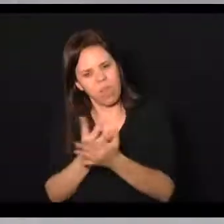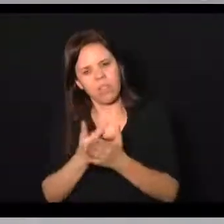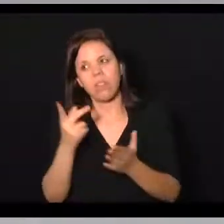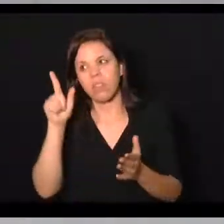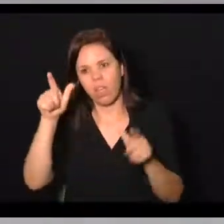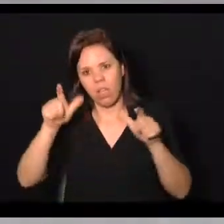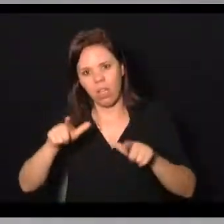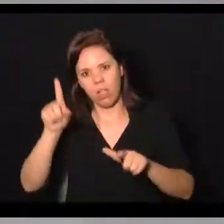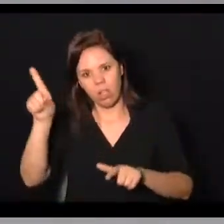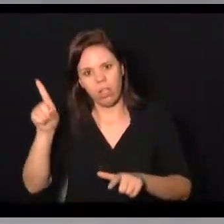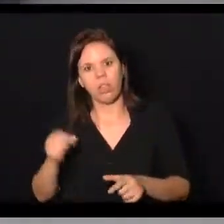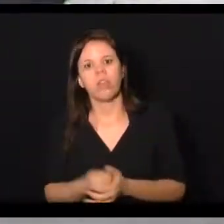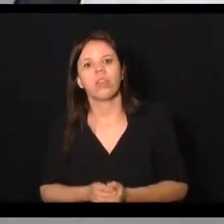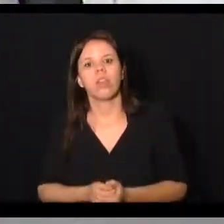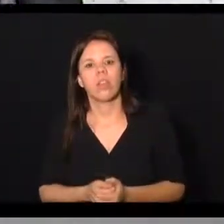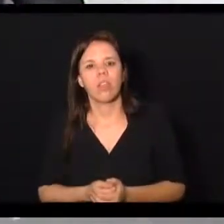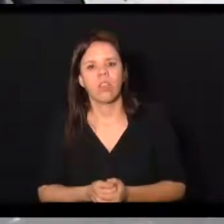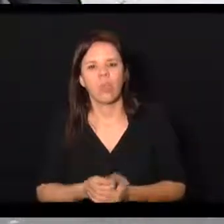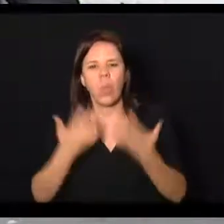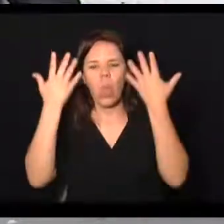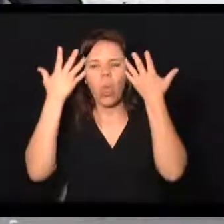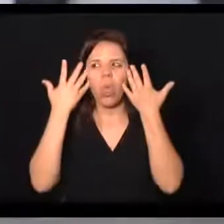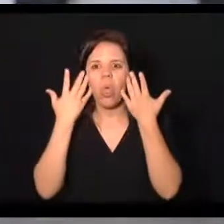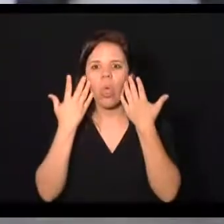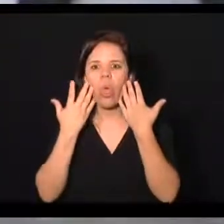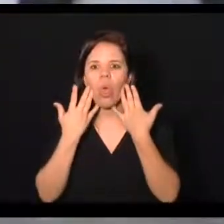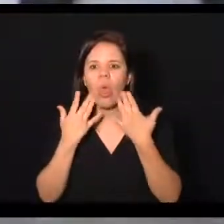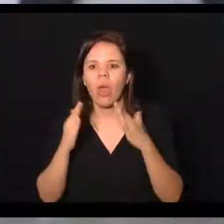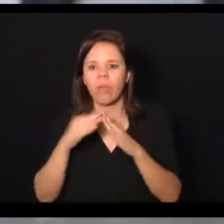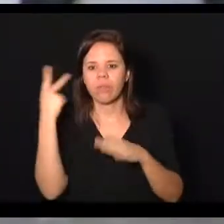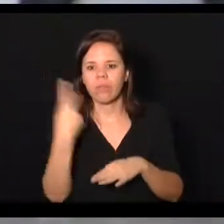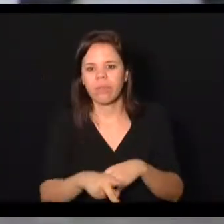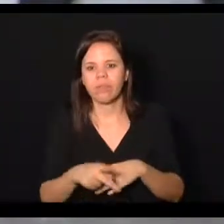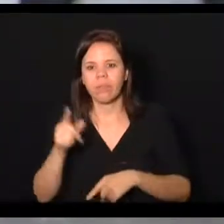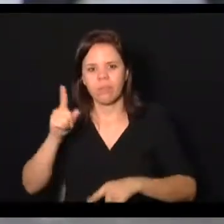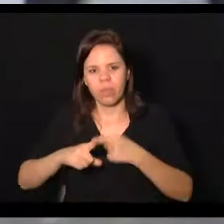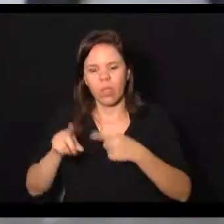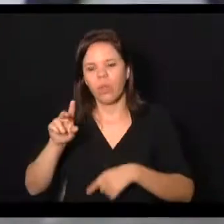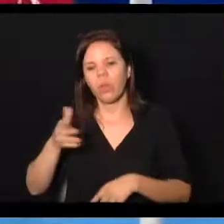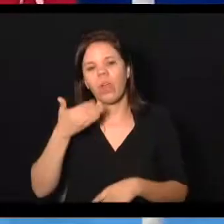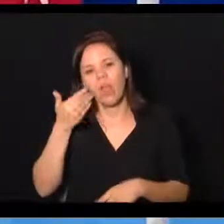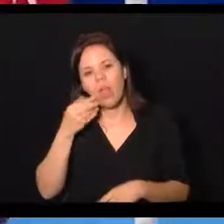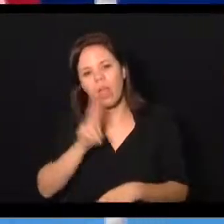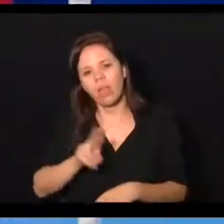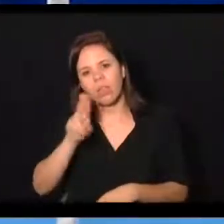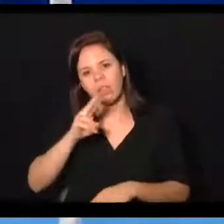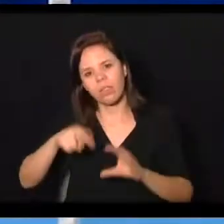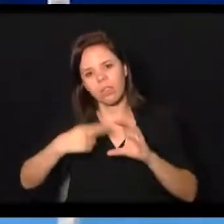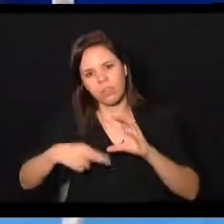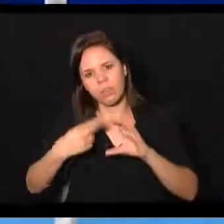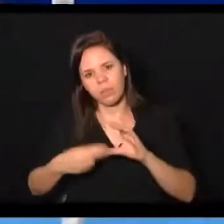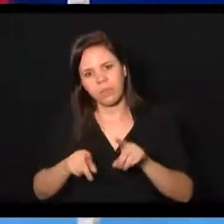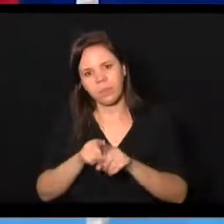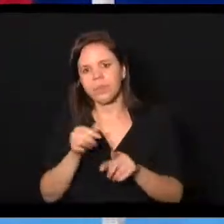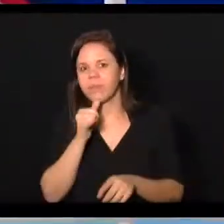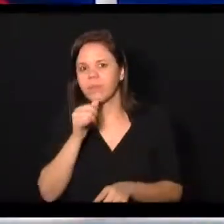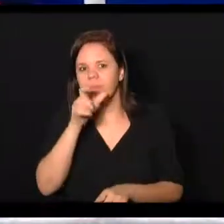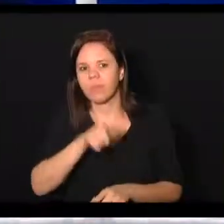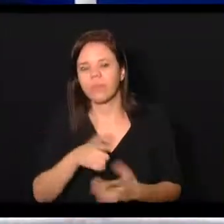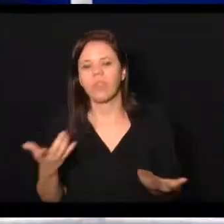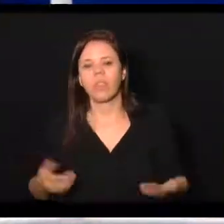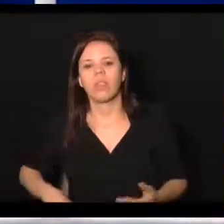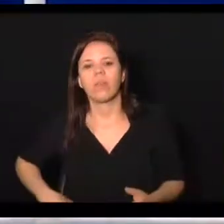academia, erguida na base do suor no quintal de casa, com materiais reaproveitados. E os exemplos de vitórias, como a de